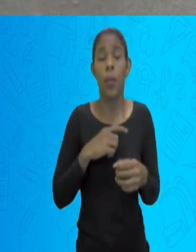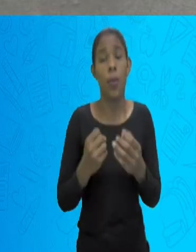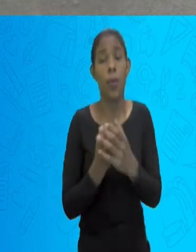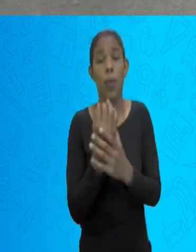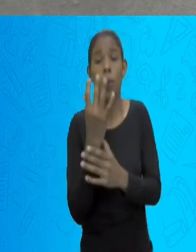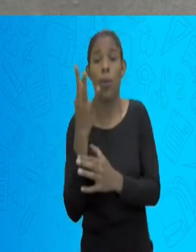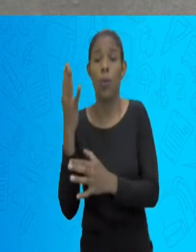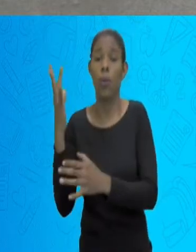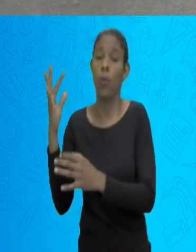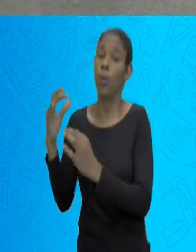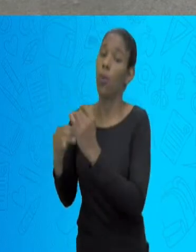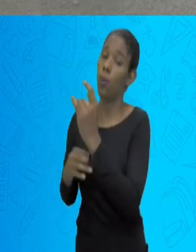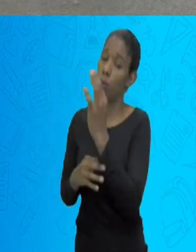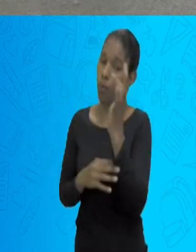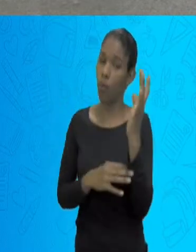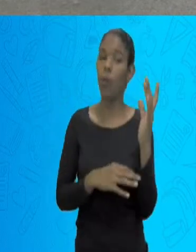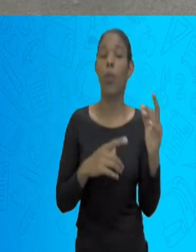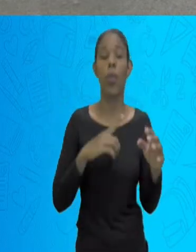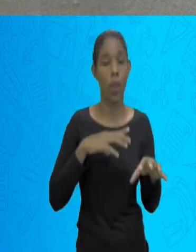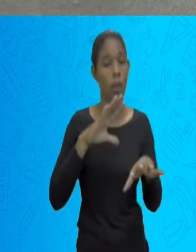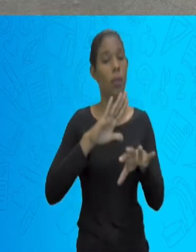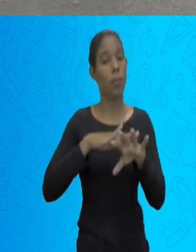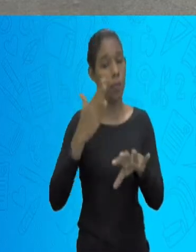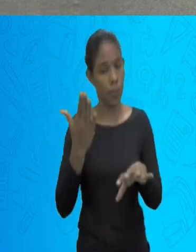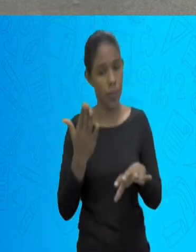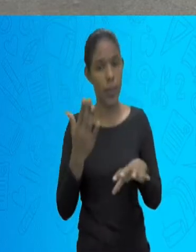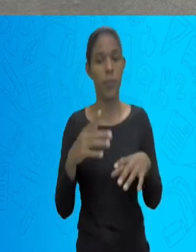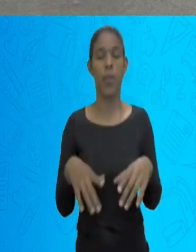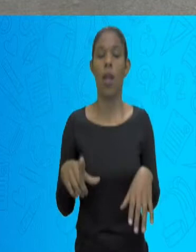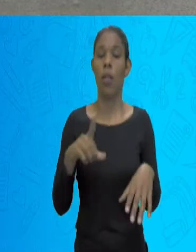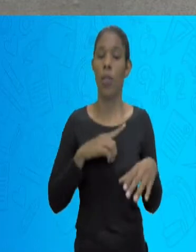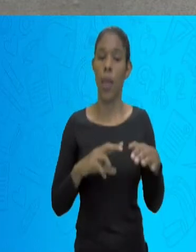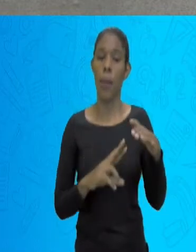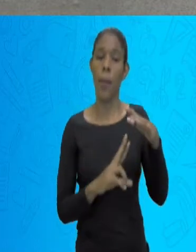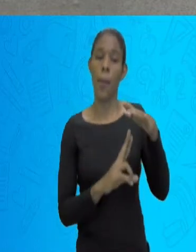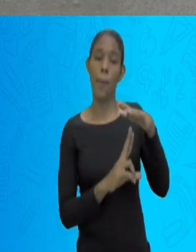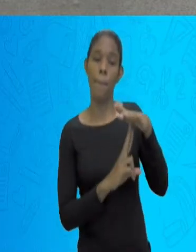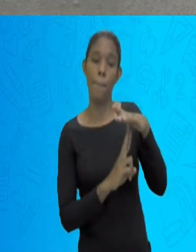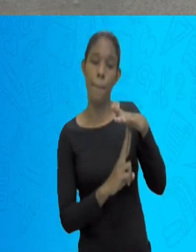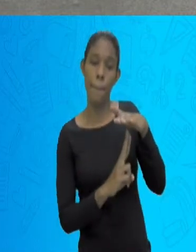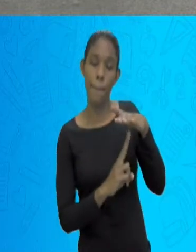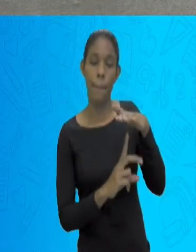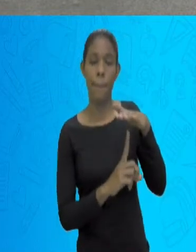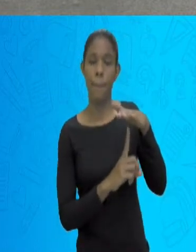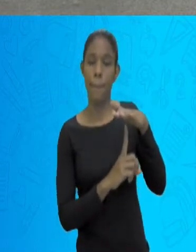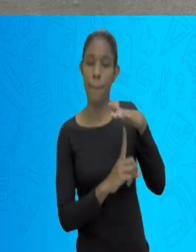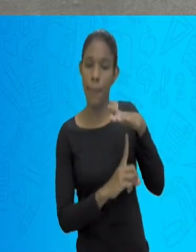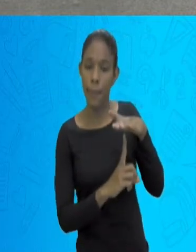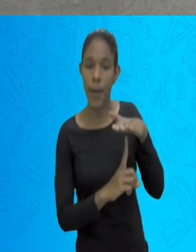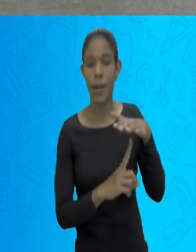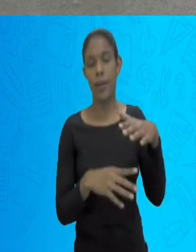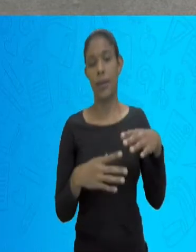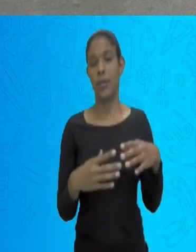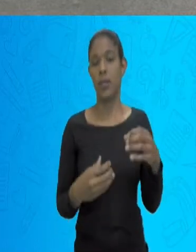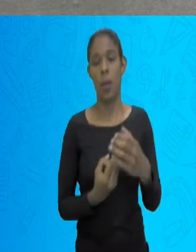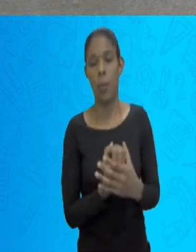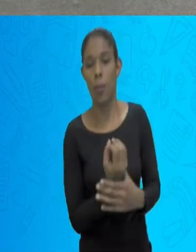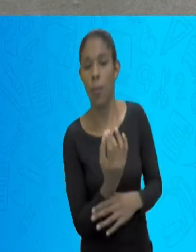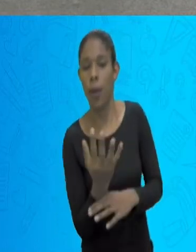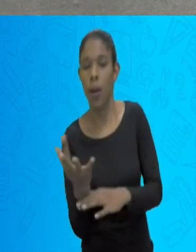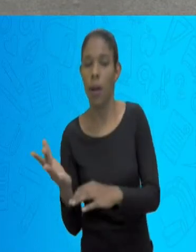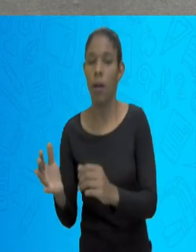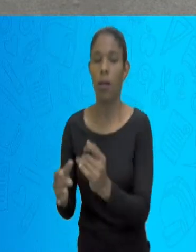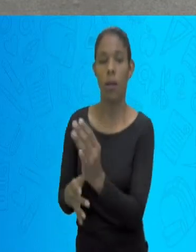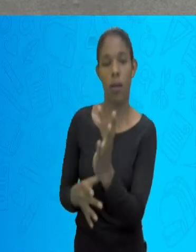gente fala, que podem ter árvores, que podem ser parques, podem ser pastos próximos a essa